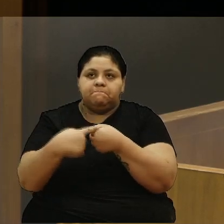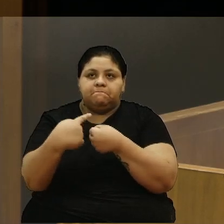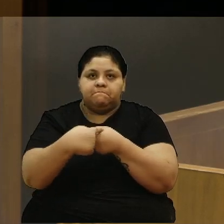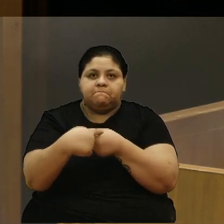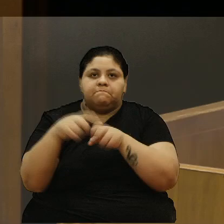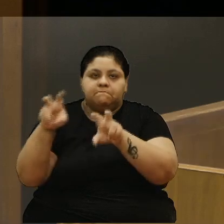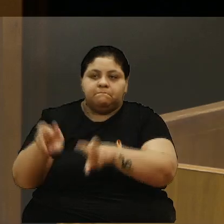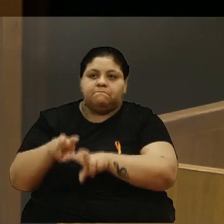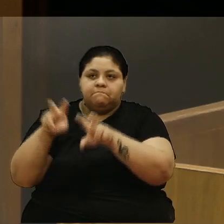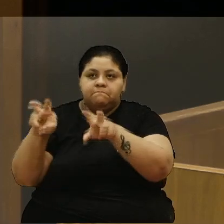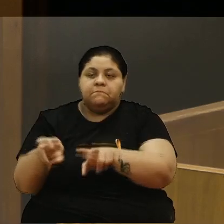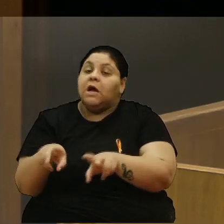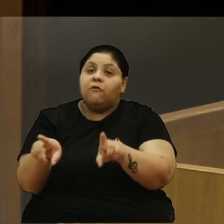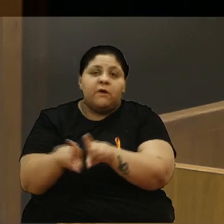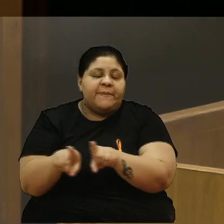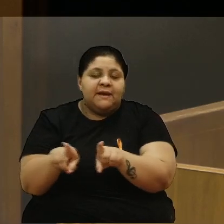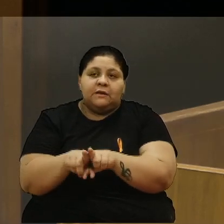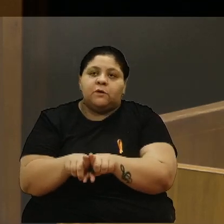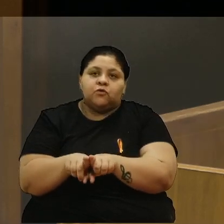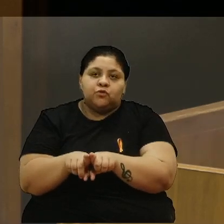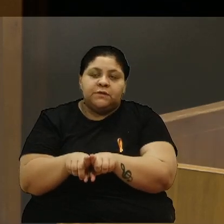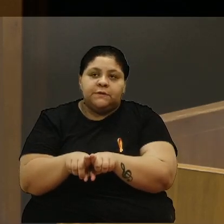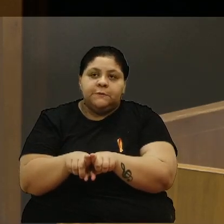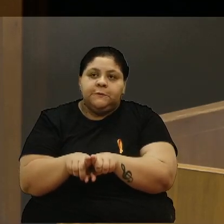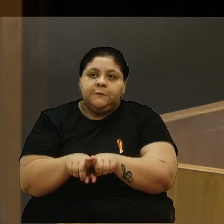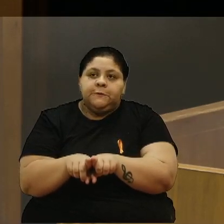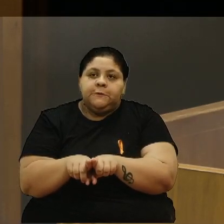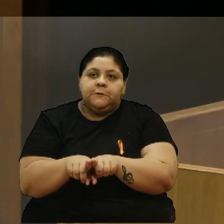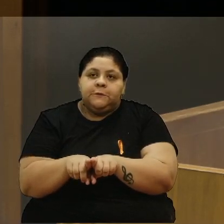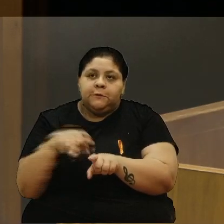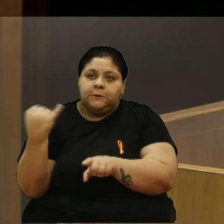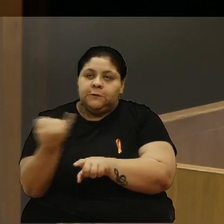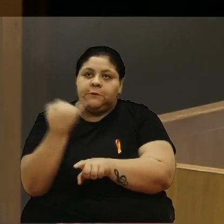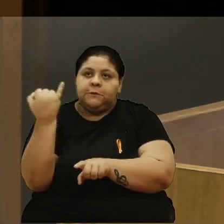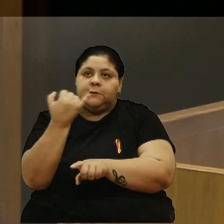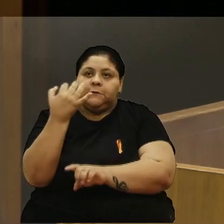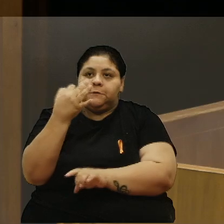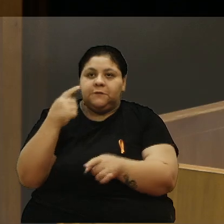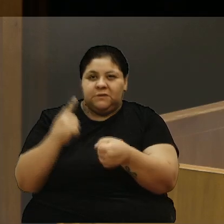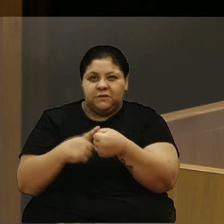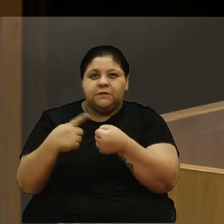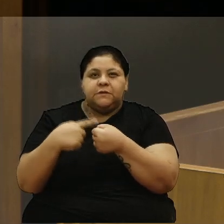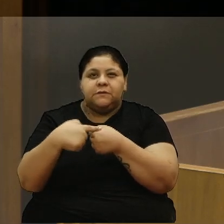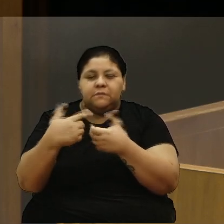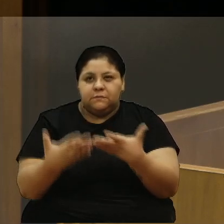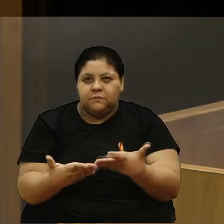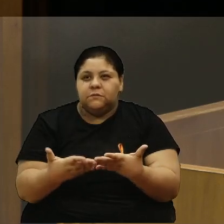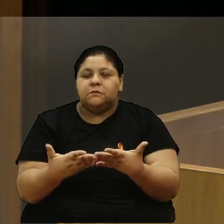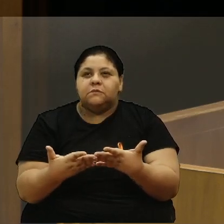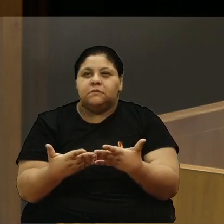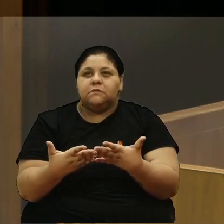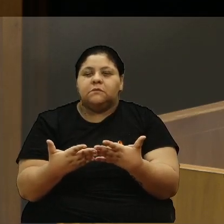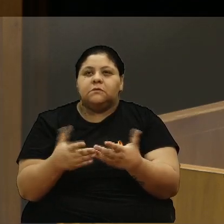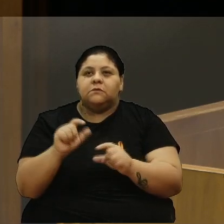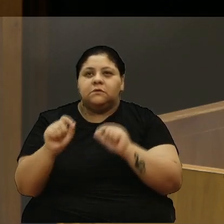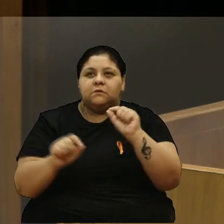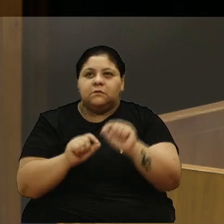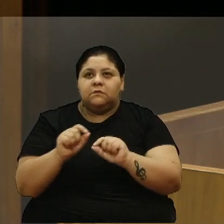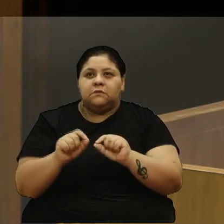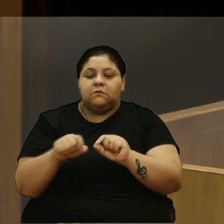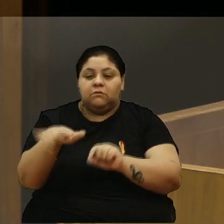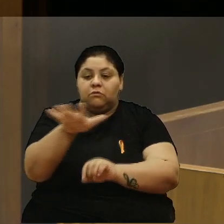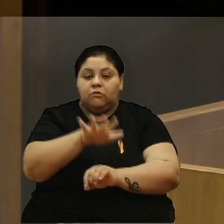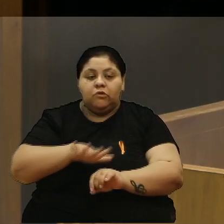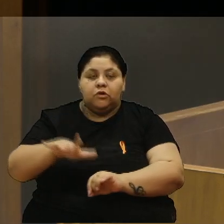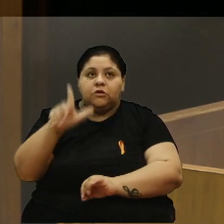no momento. As discussões mais importantes e mais aciradas, né, a respeito da Zona das Águas